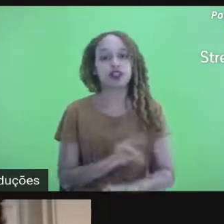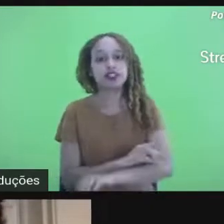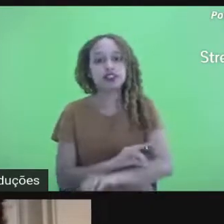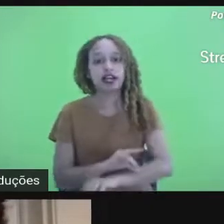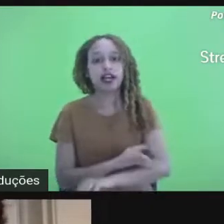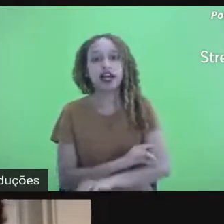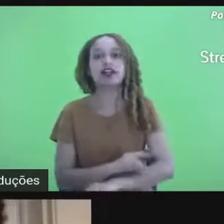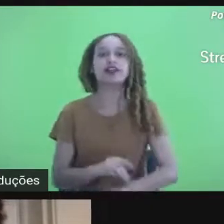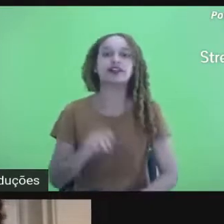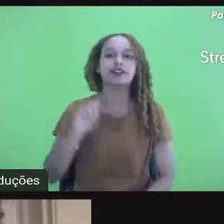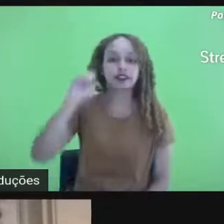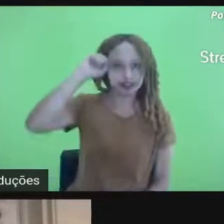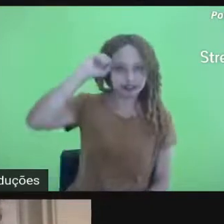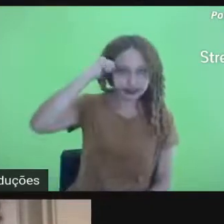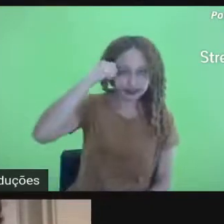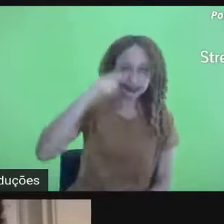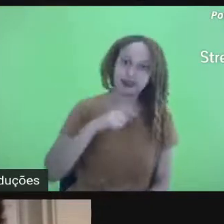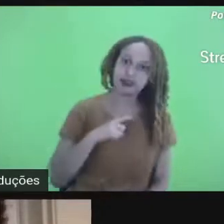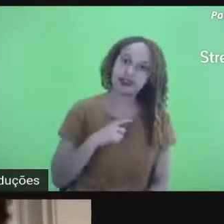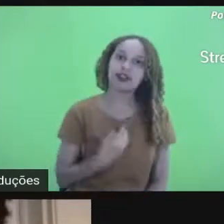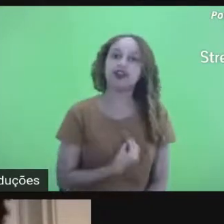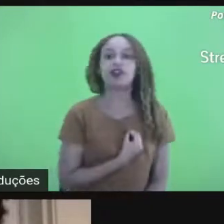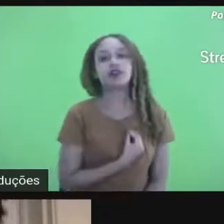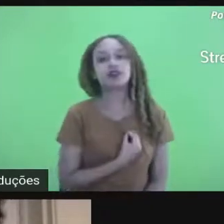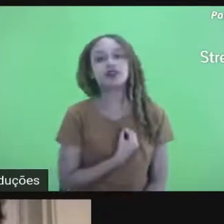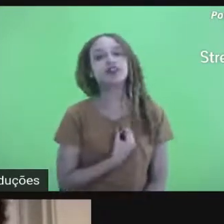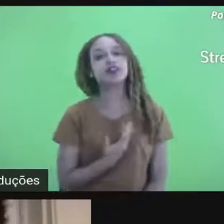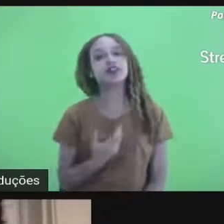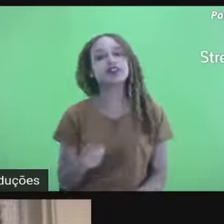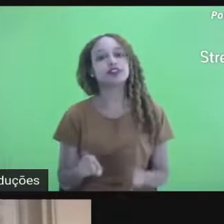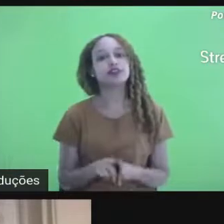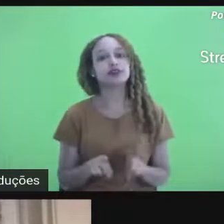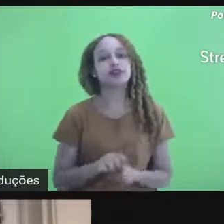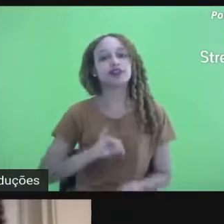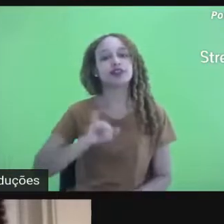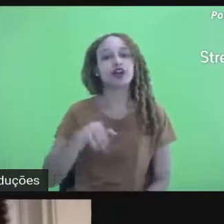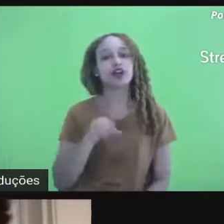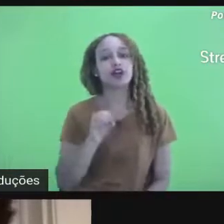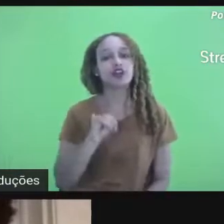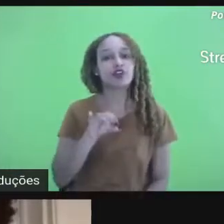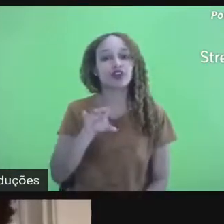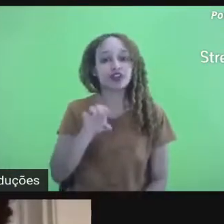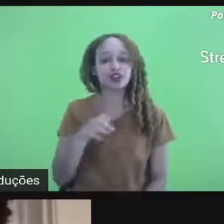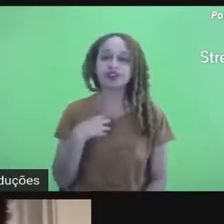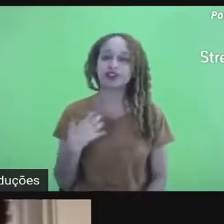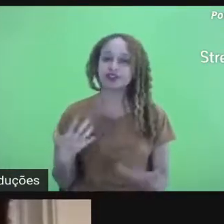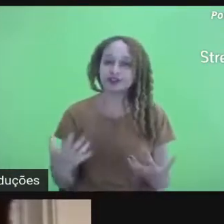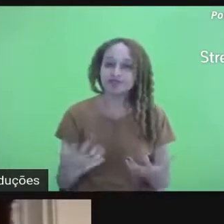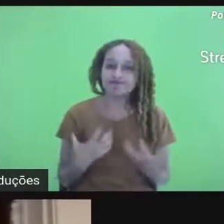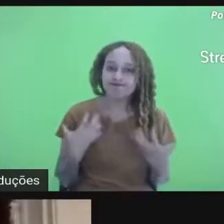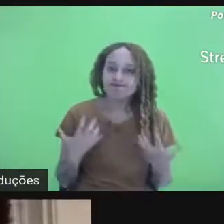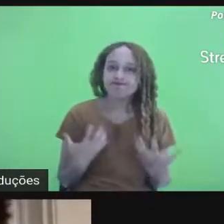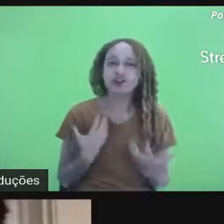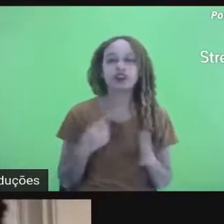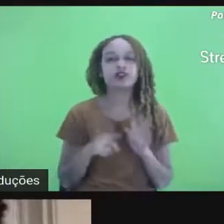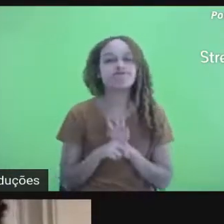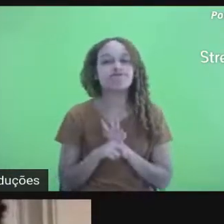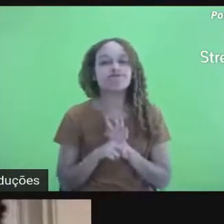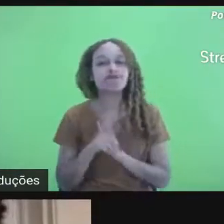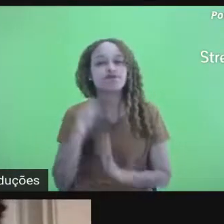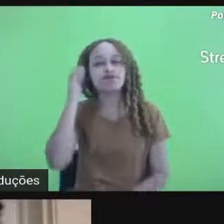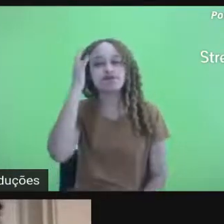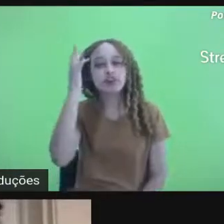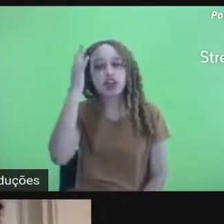Negras, que teve a participação também da Joyce, que nos instiga nessa revista tão, tão